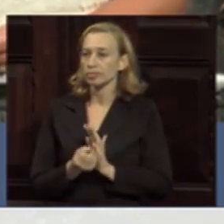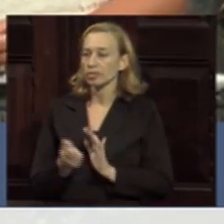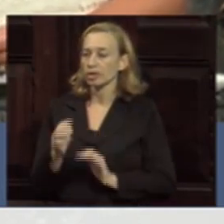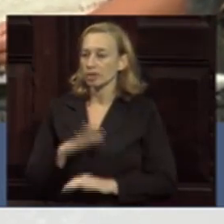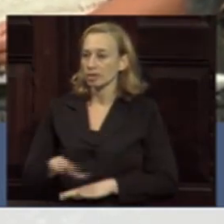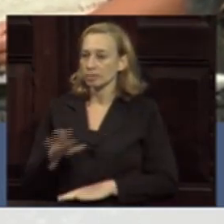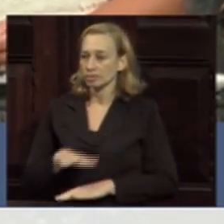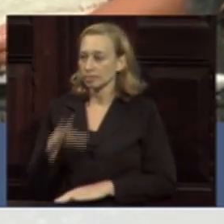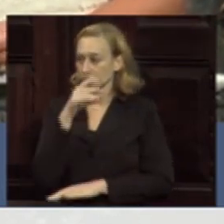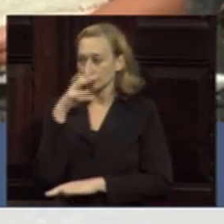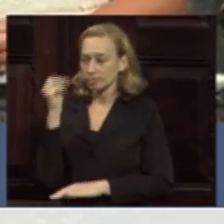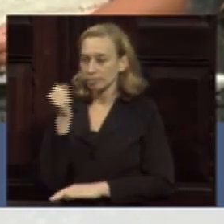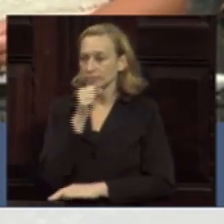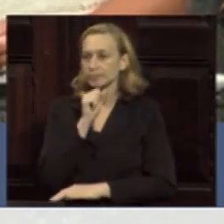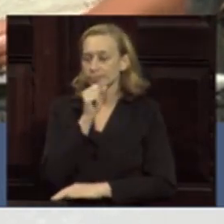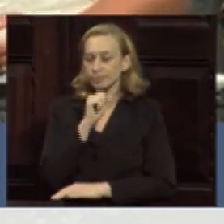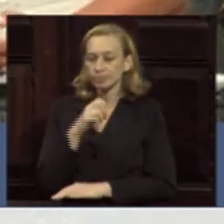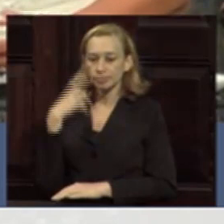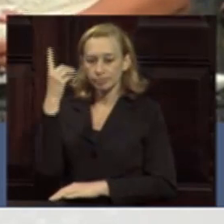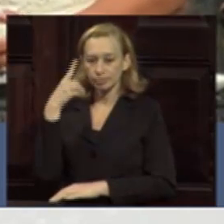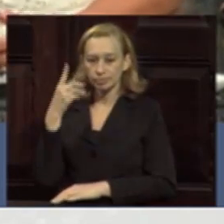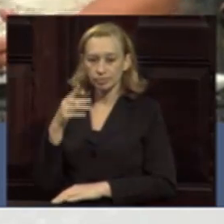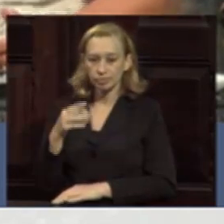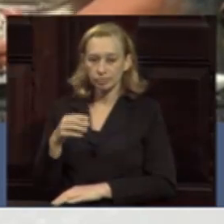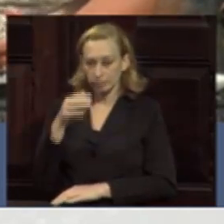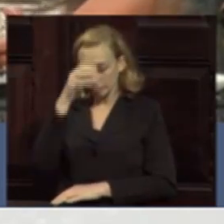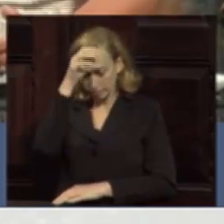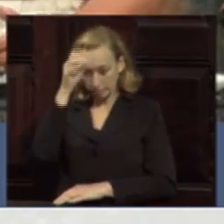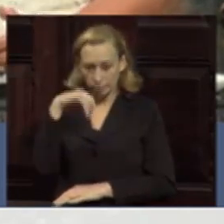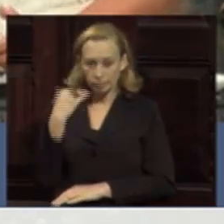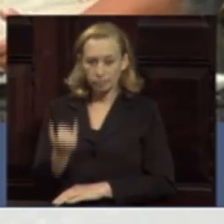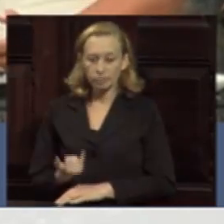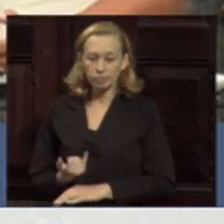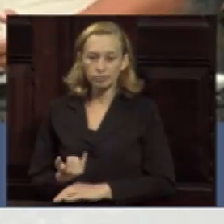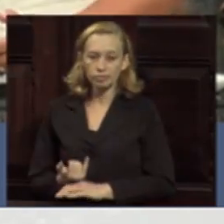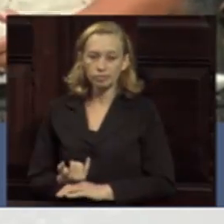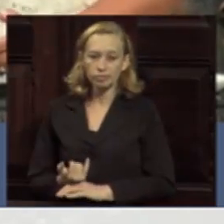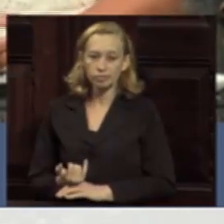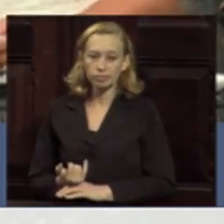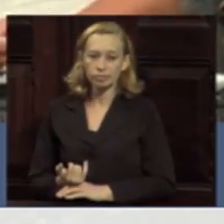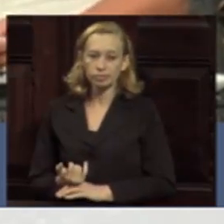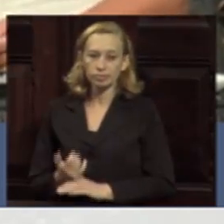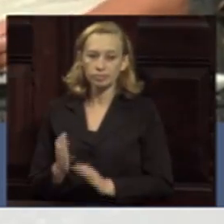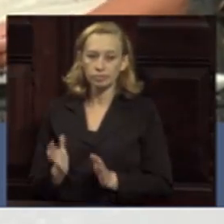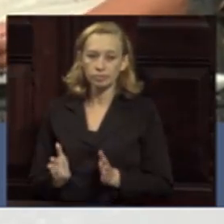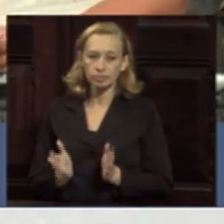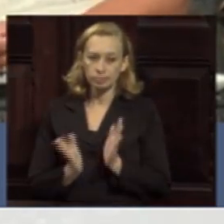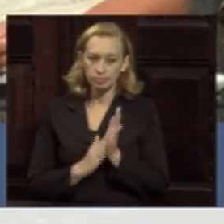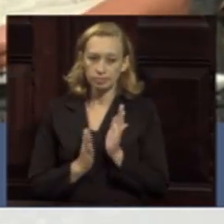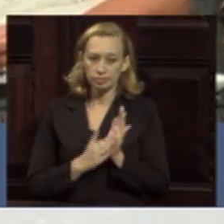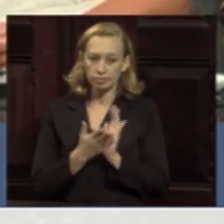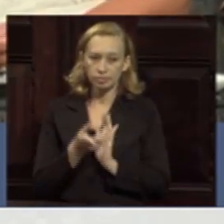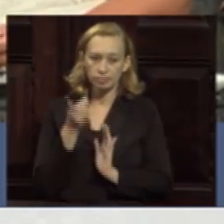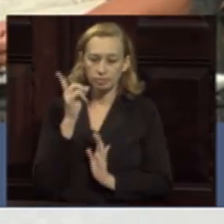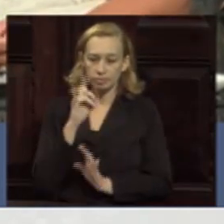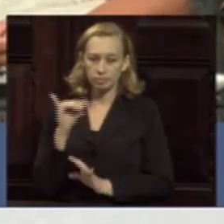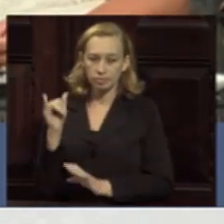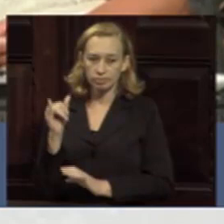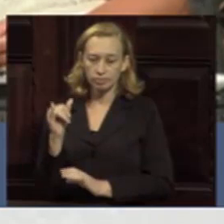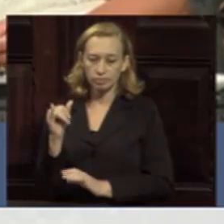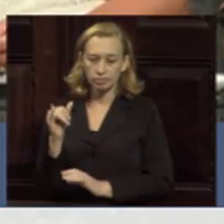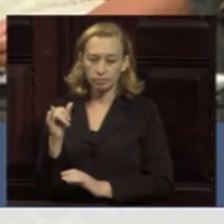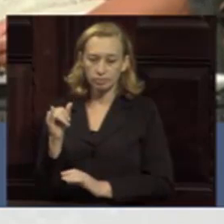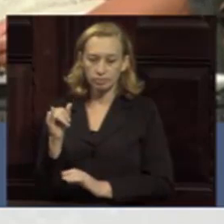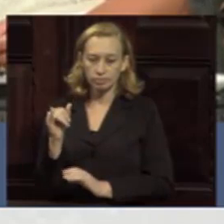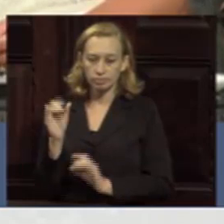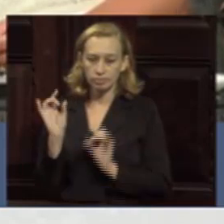querida deputada Tia Ju, a quem já parabenizo pelo Dia Internacional da Mulher. Senhor presidente, pela ordem, sobre o